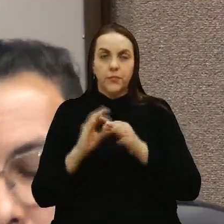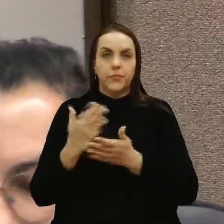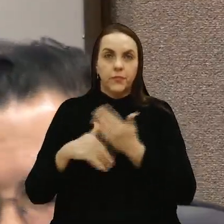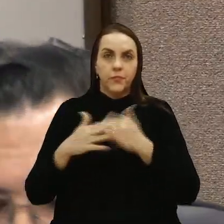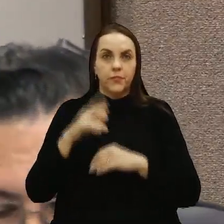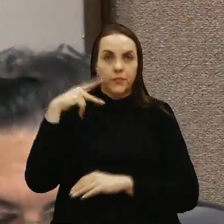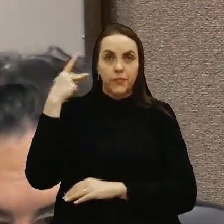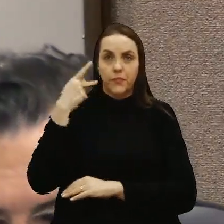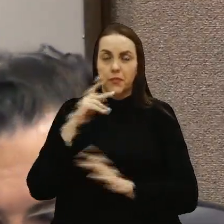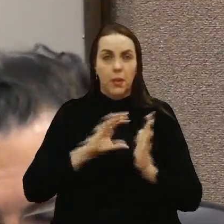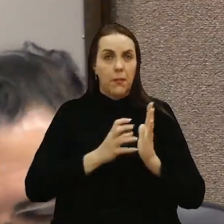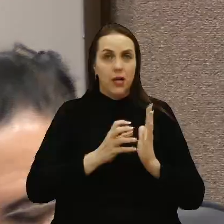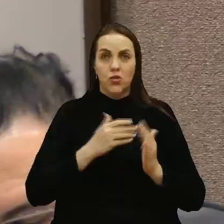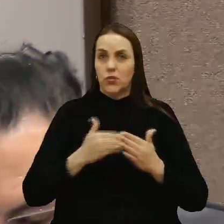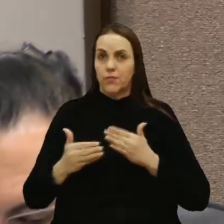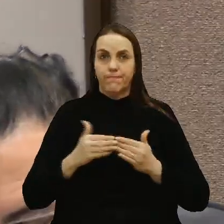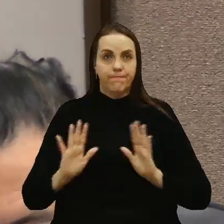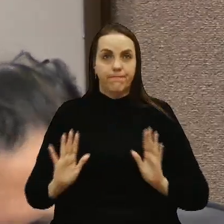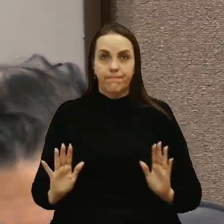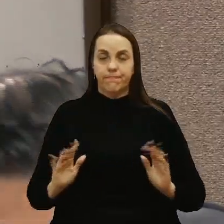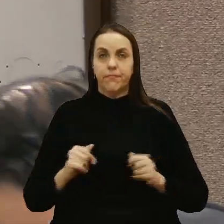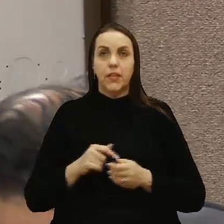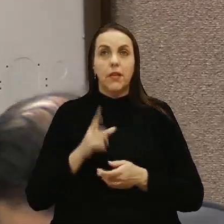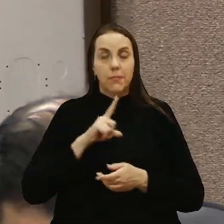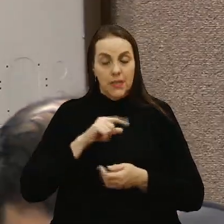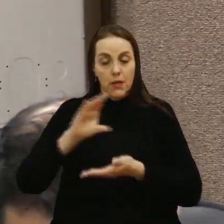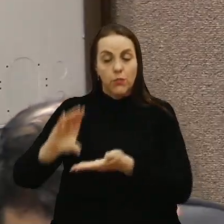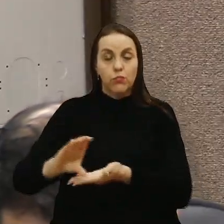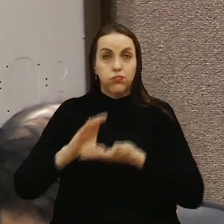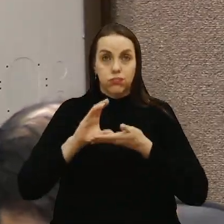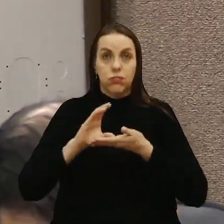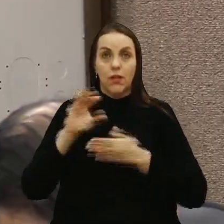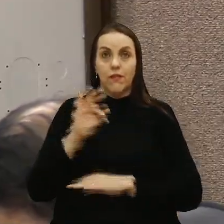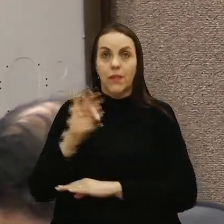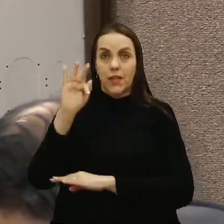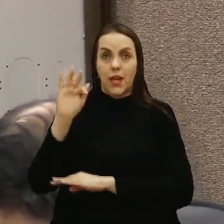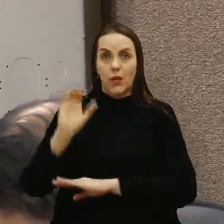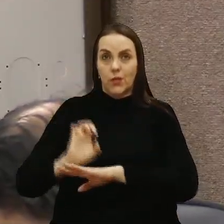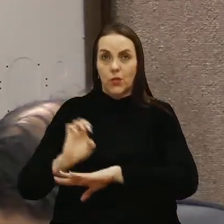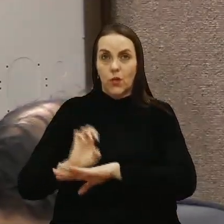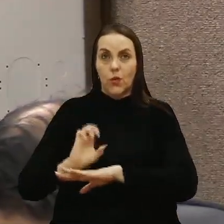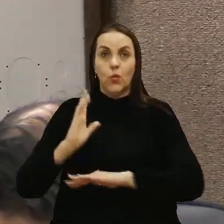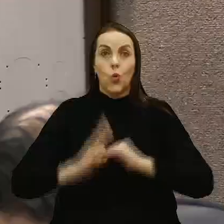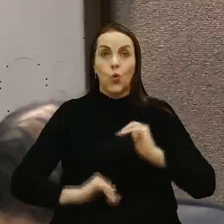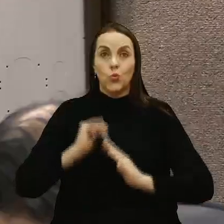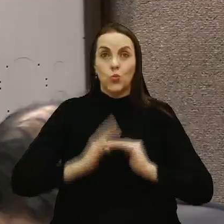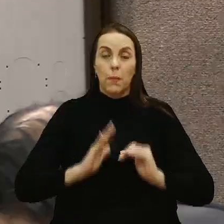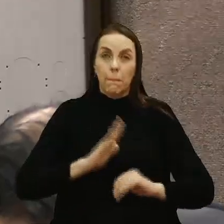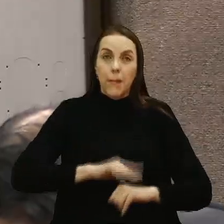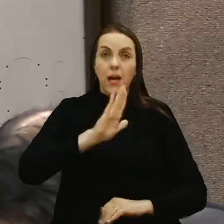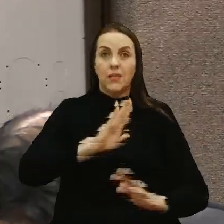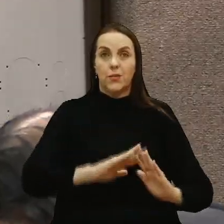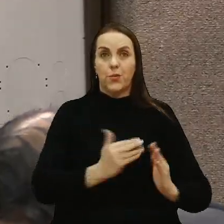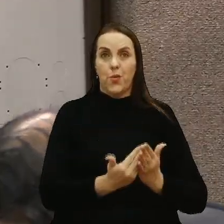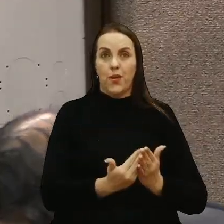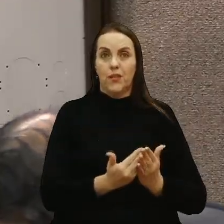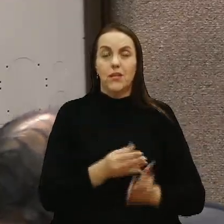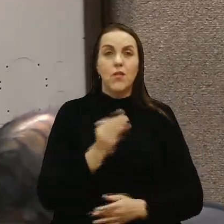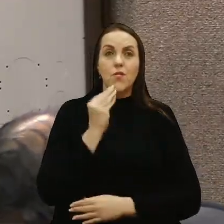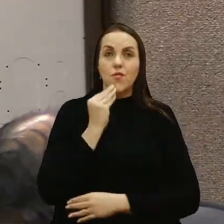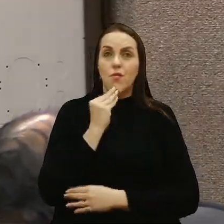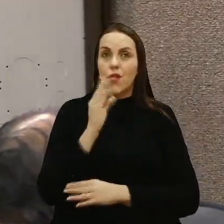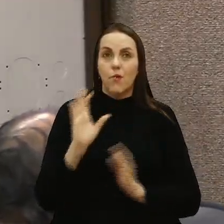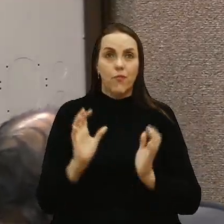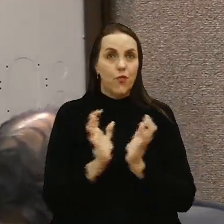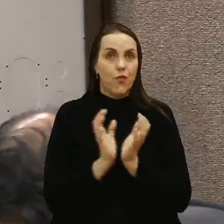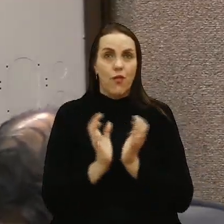de partido, é buscarmos recursos a nível federal e estadual para nós construirmos mais escolas. É evidente, colega